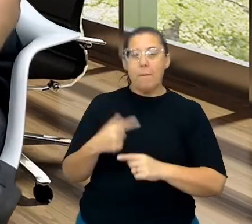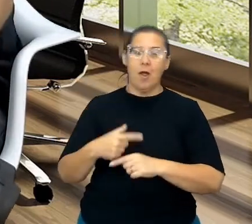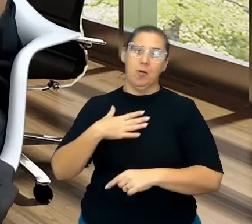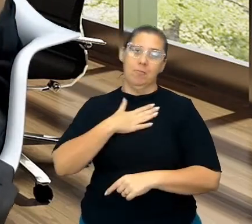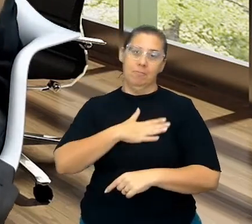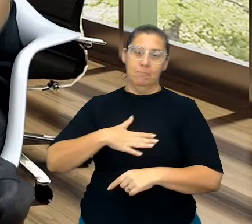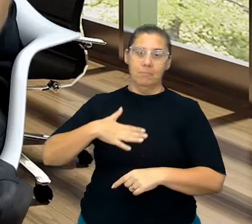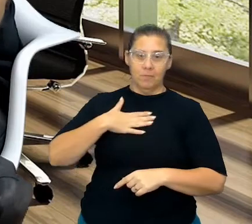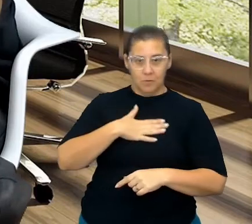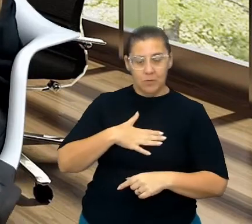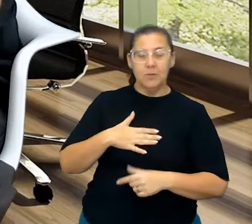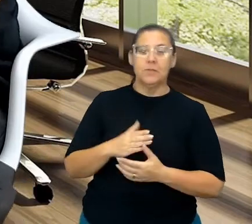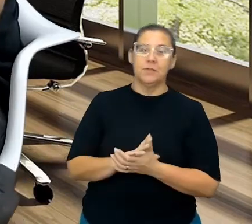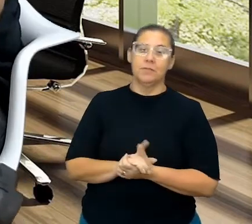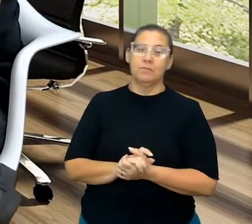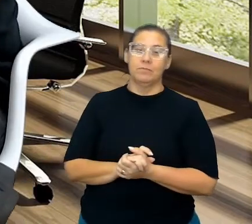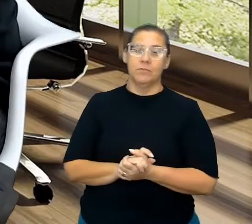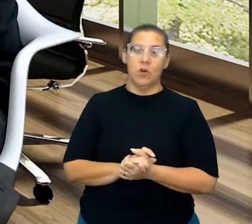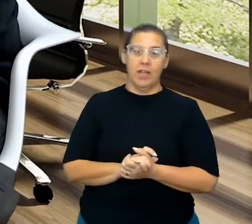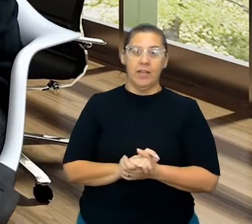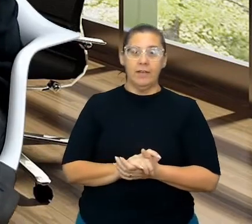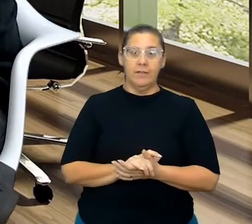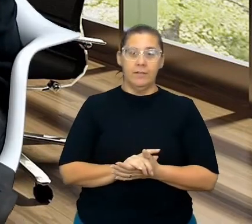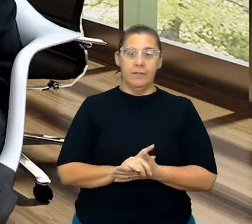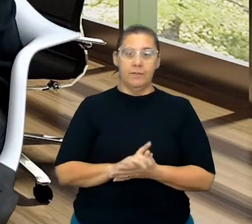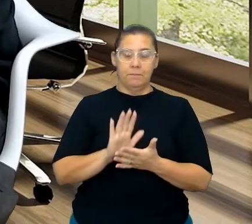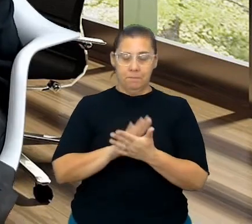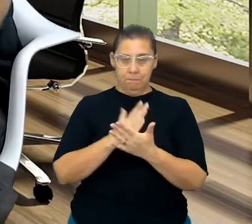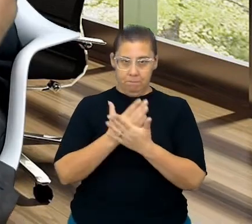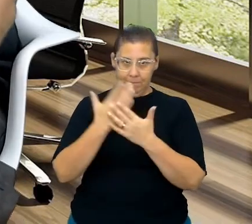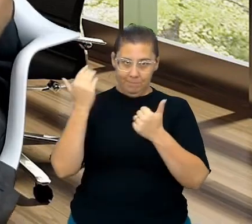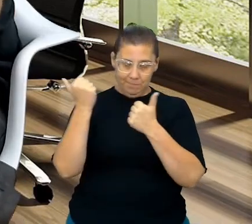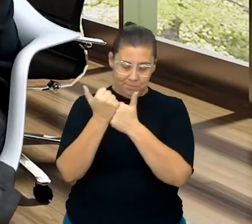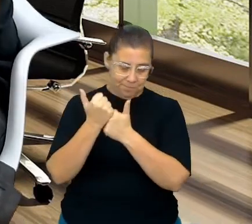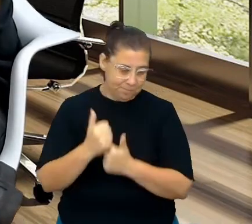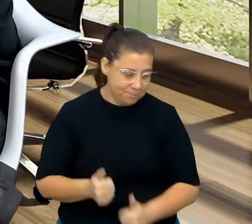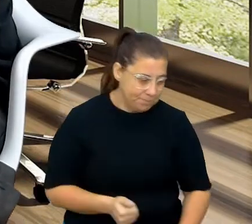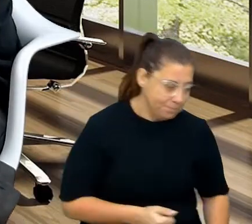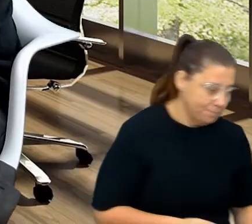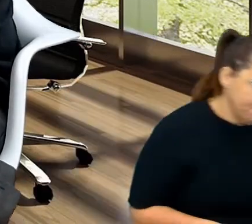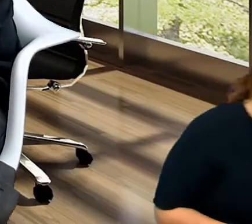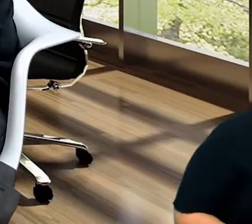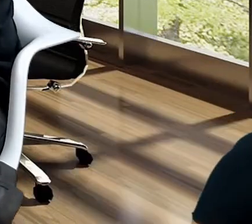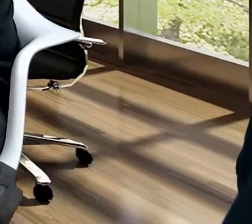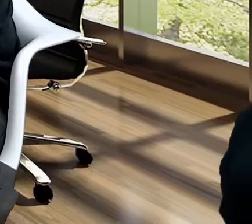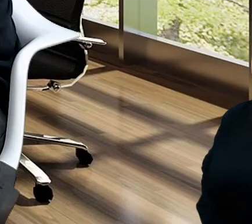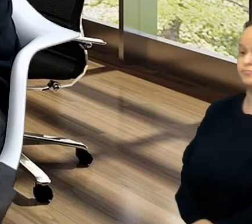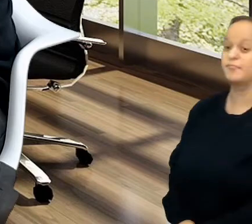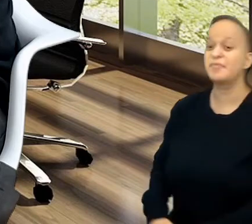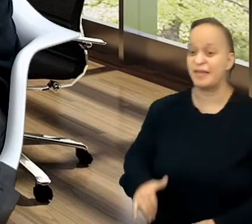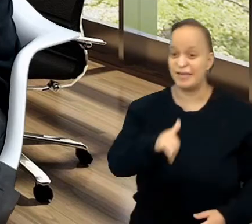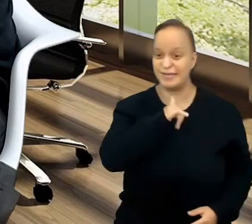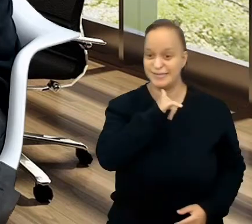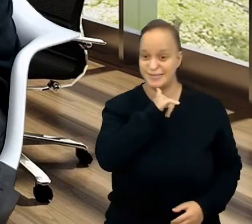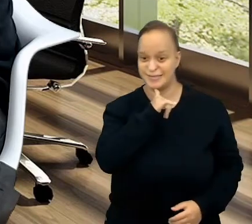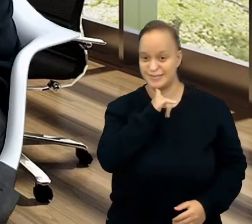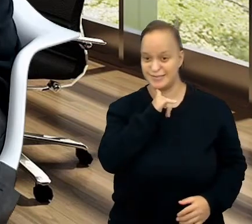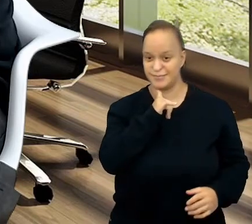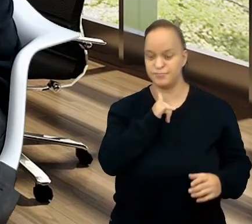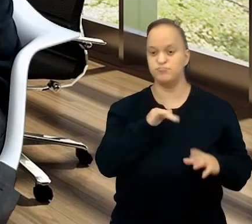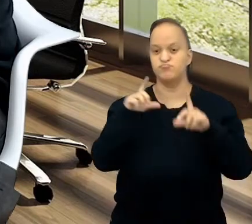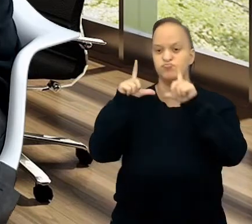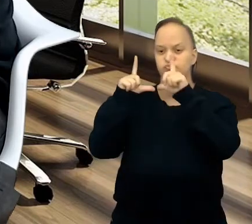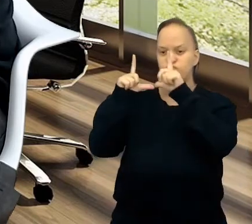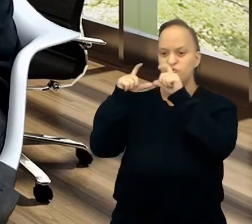né? Fala muito sobre a gente. É do tipo, a gente pode postar algumas fotos que a gente se sente